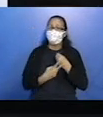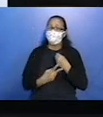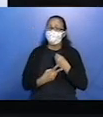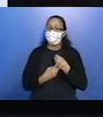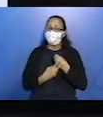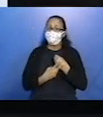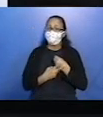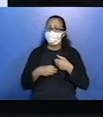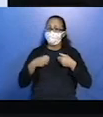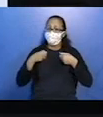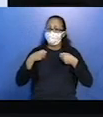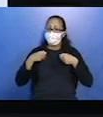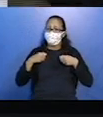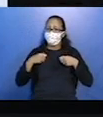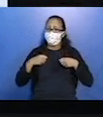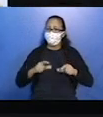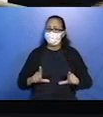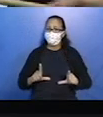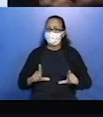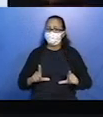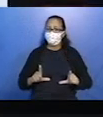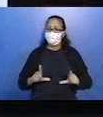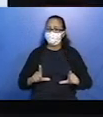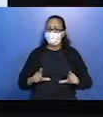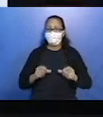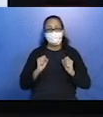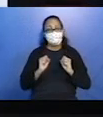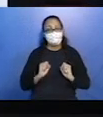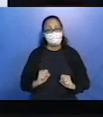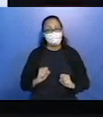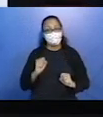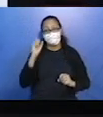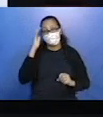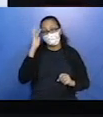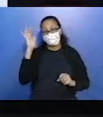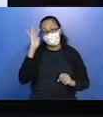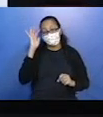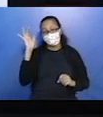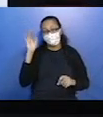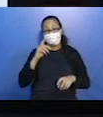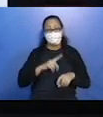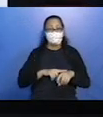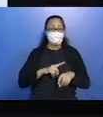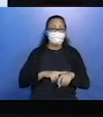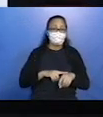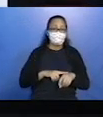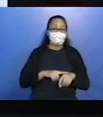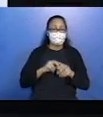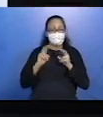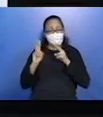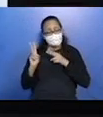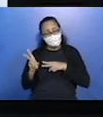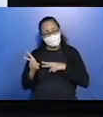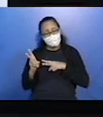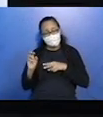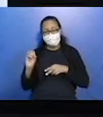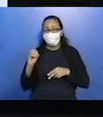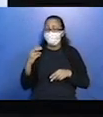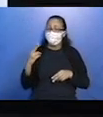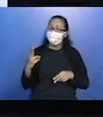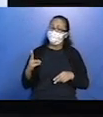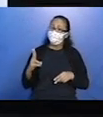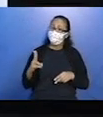Sonhar é ação, por quê? Eu posso sonhar a hora que eu estou dormindo, tá? Ou eu posso sonhar meio